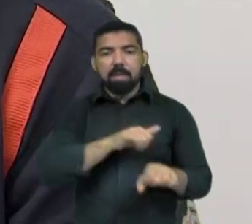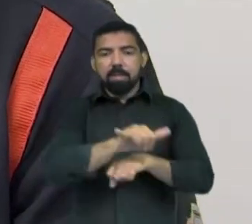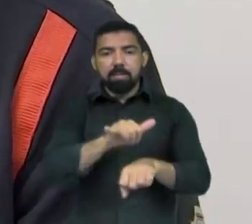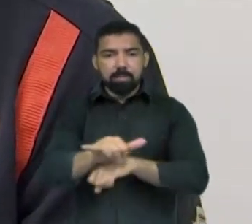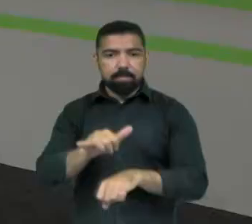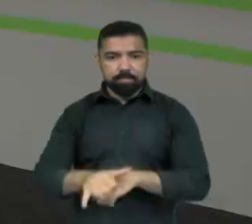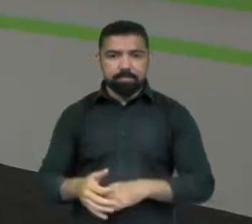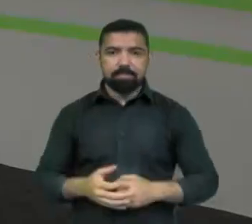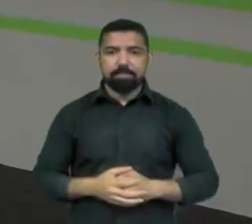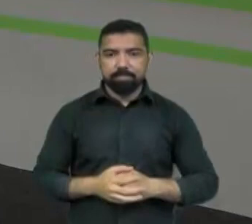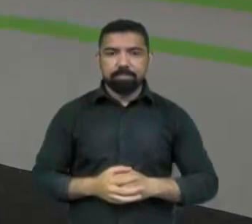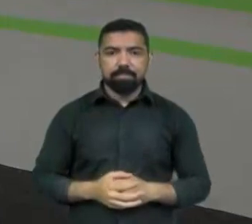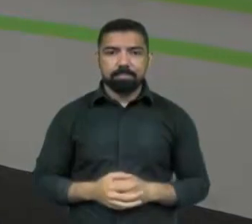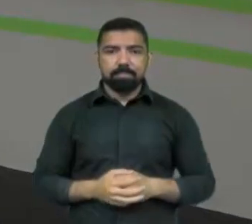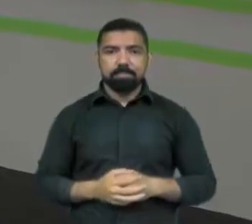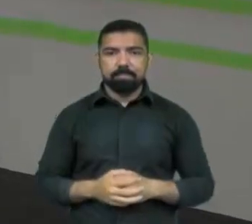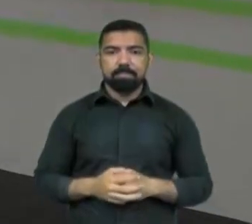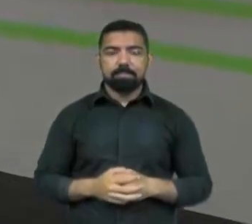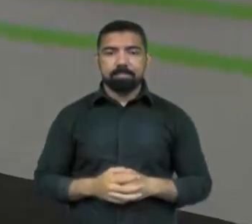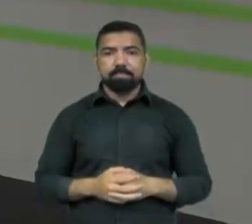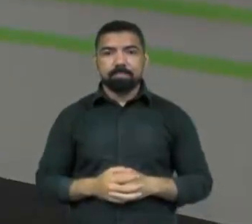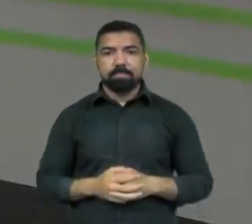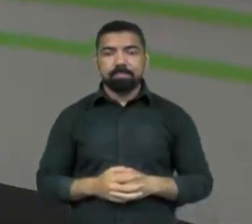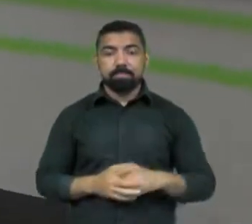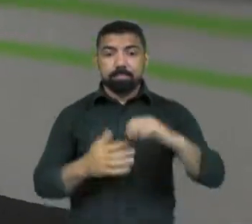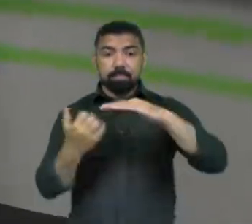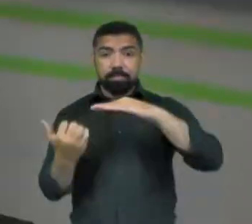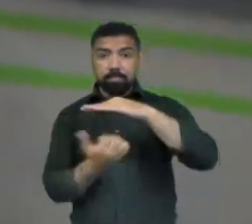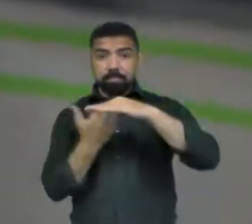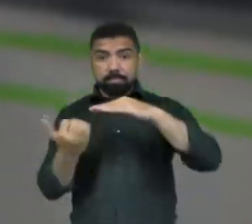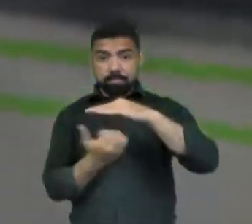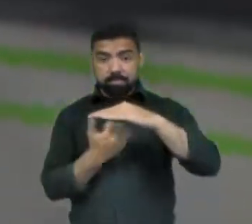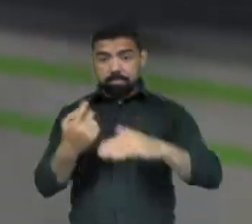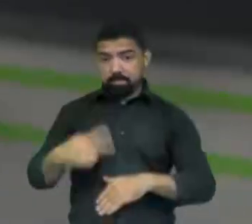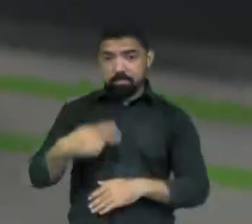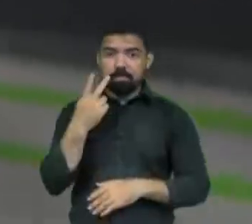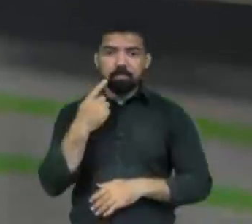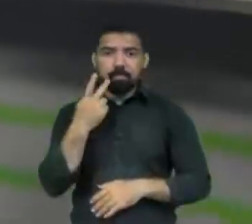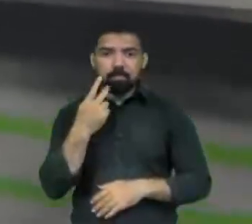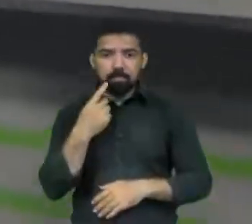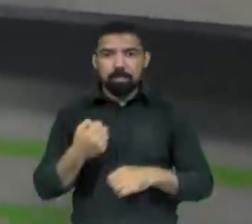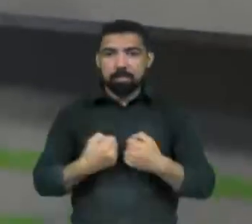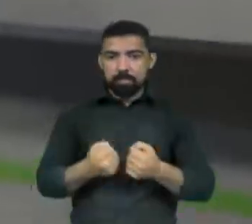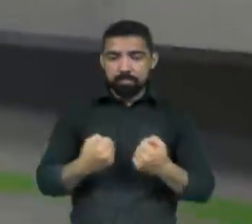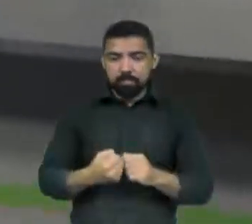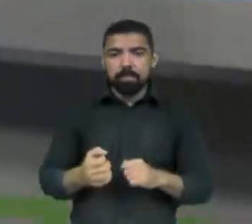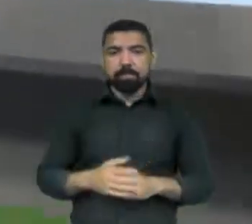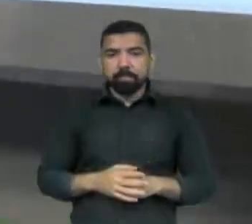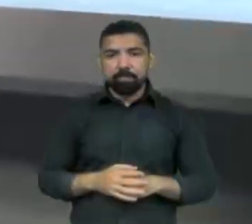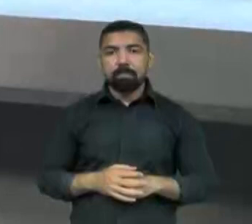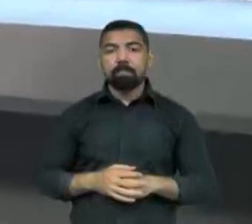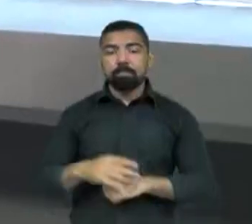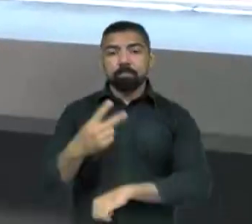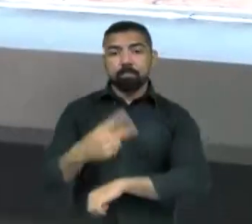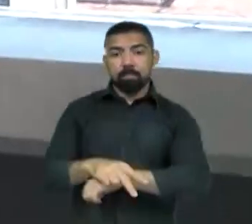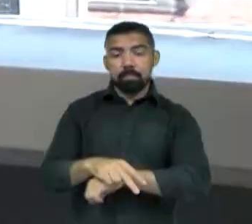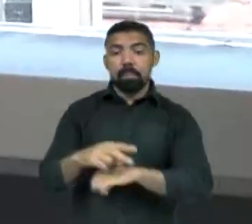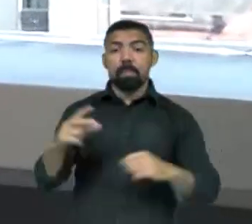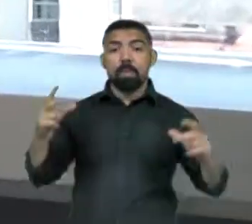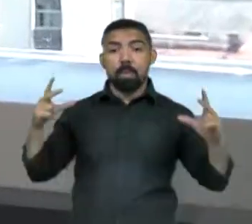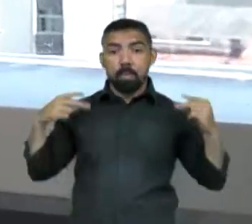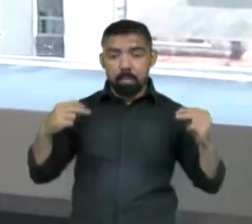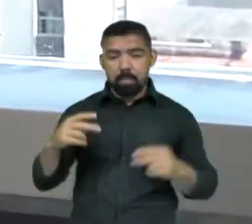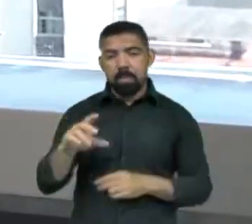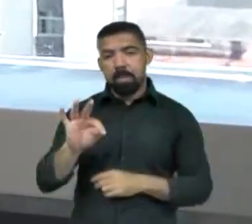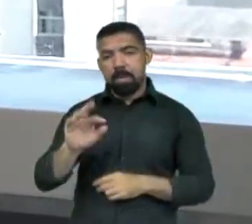isso. A empresa de transporte urbano de Fortaleza está convocando motoristas de táxis e transporte